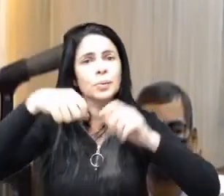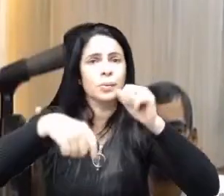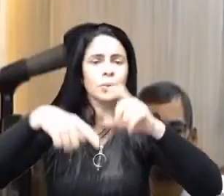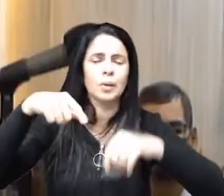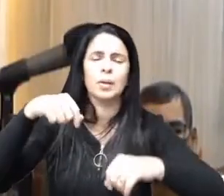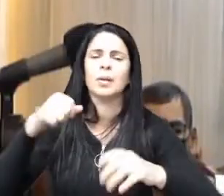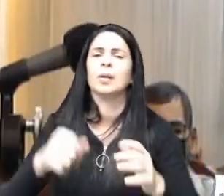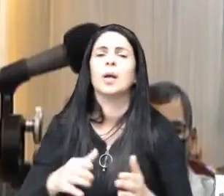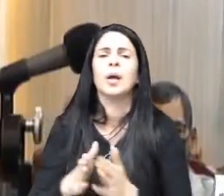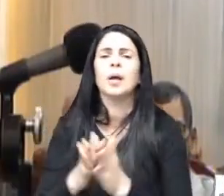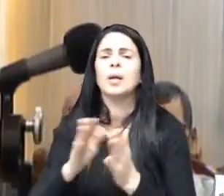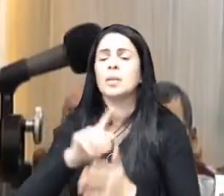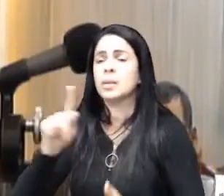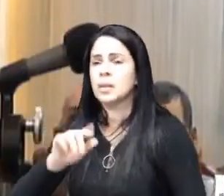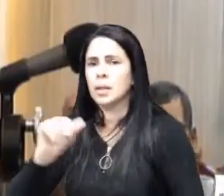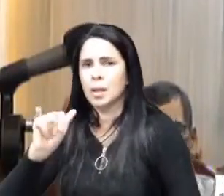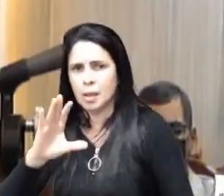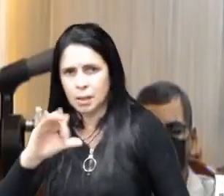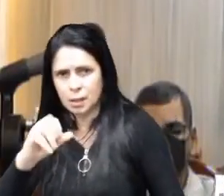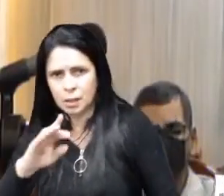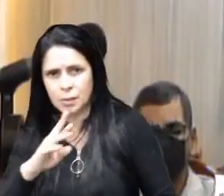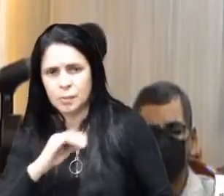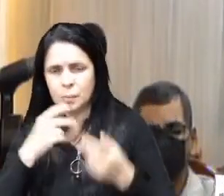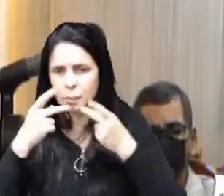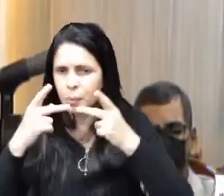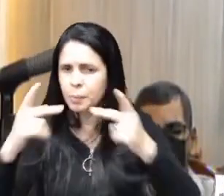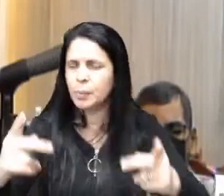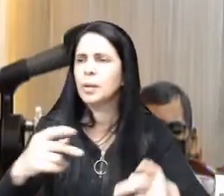a chuva ser outra no tempo da chuva.